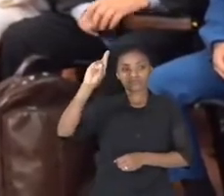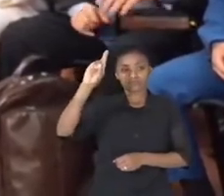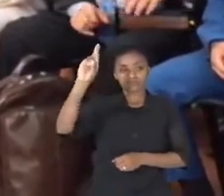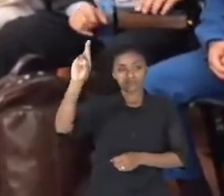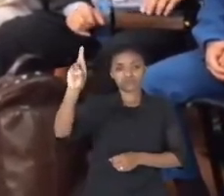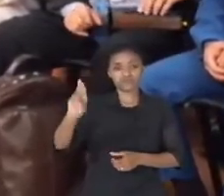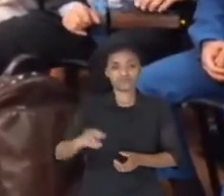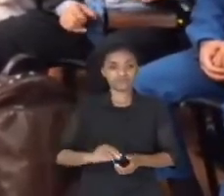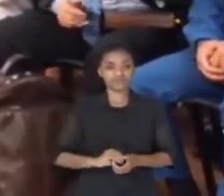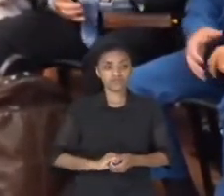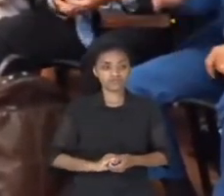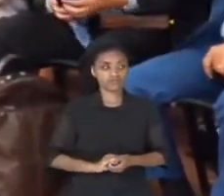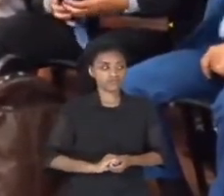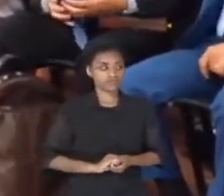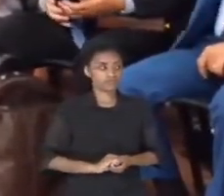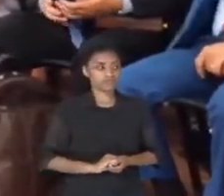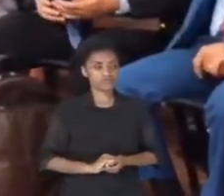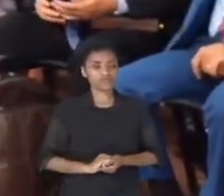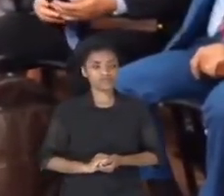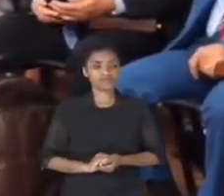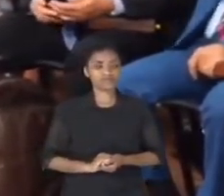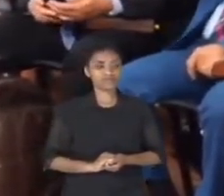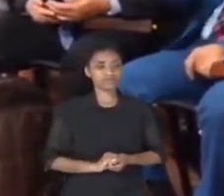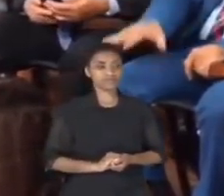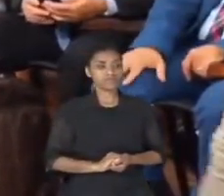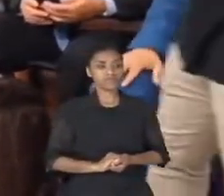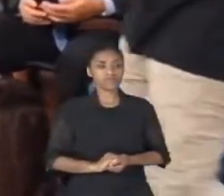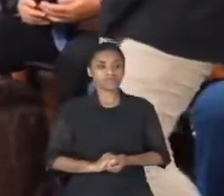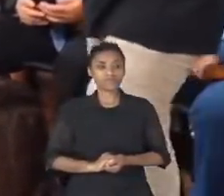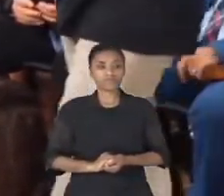volta do Senhor.